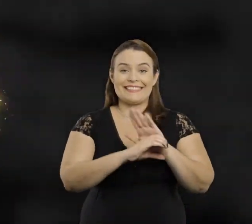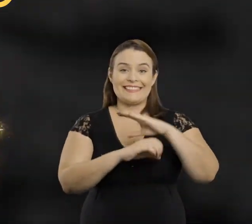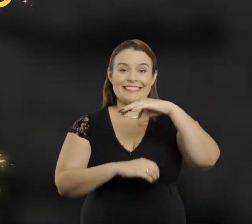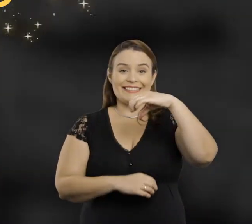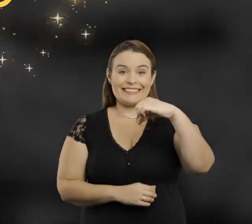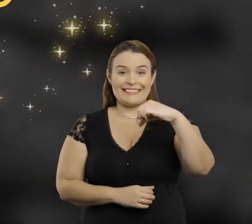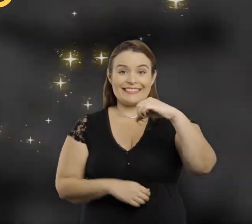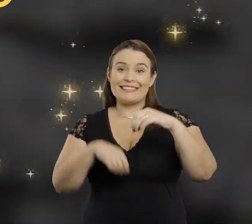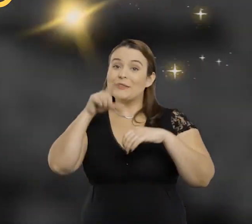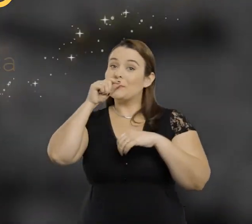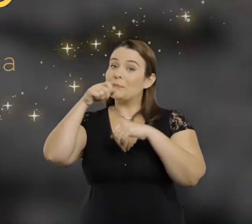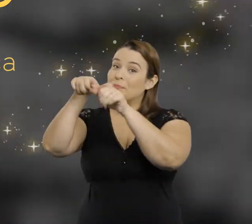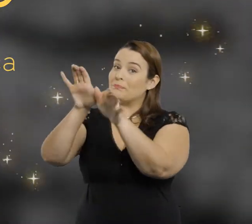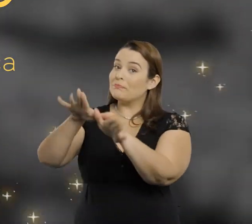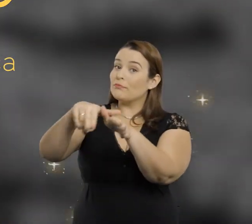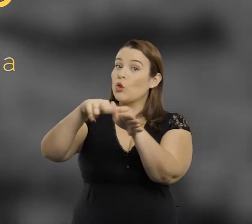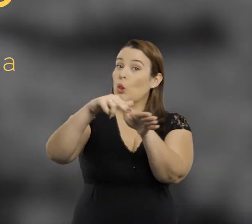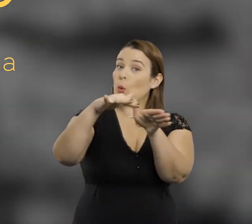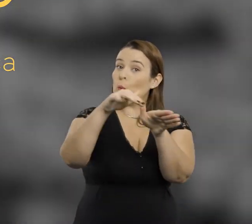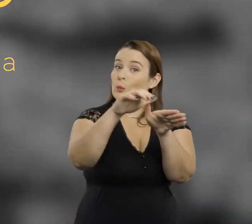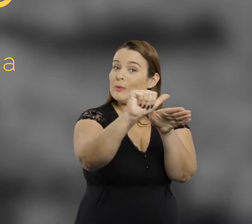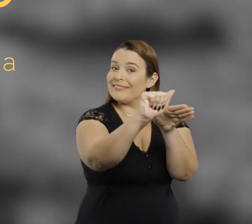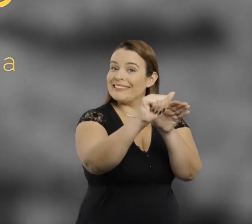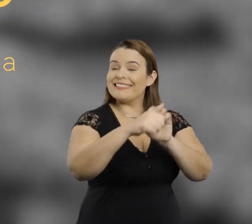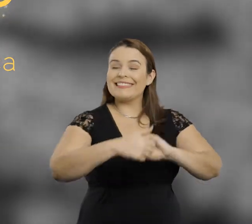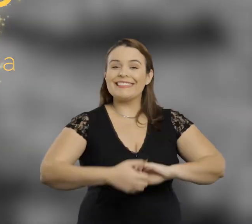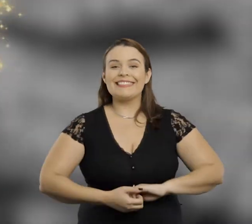Capítulo 9. O Pássaro do Nunca.